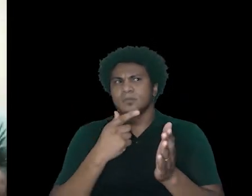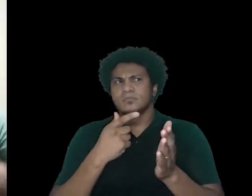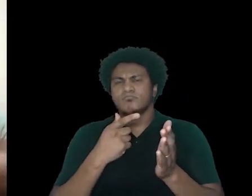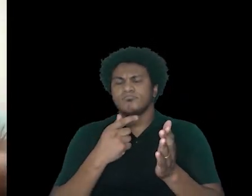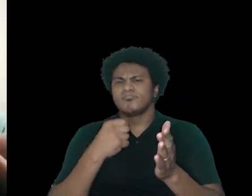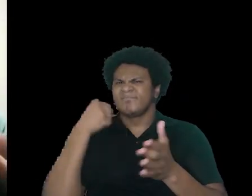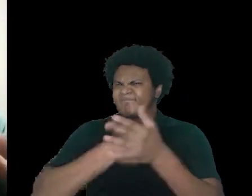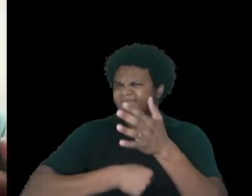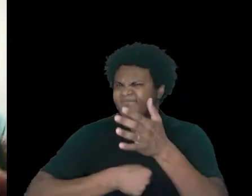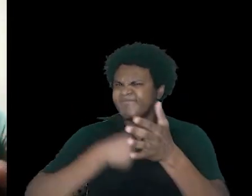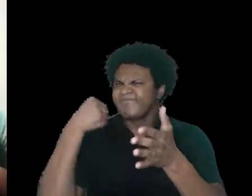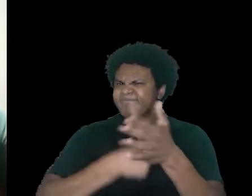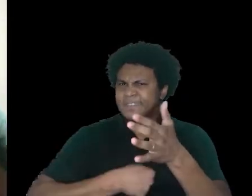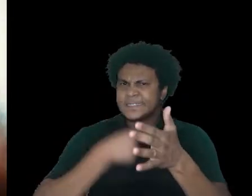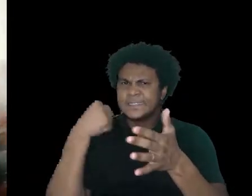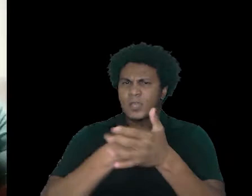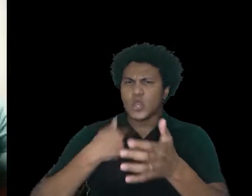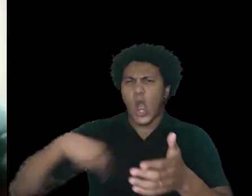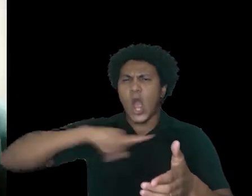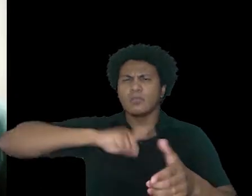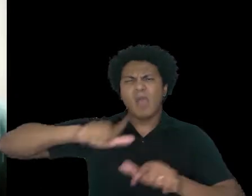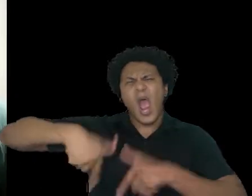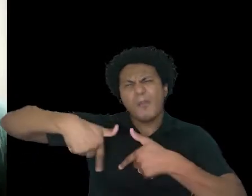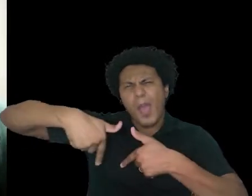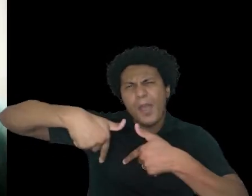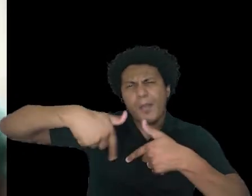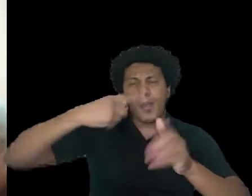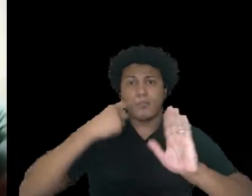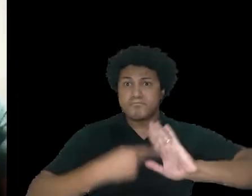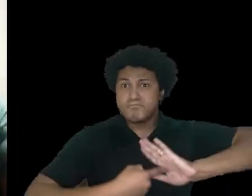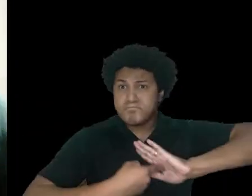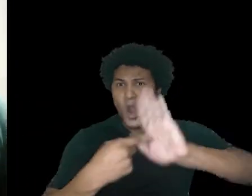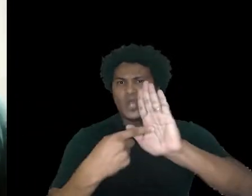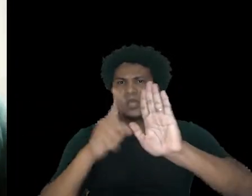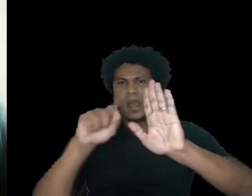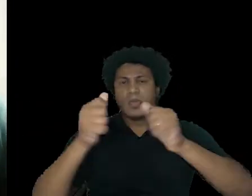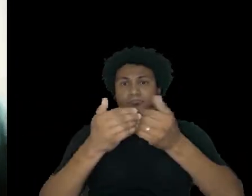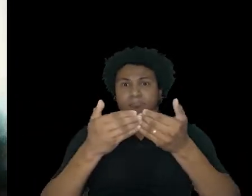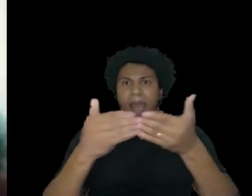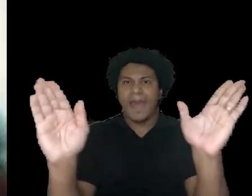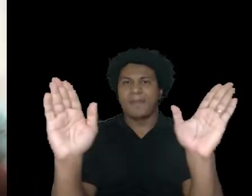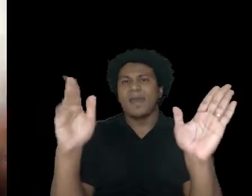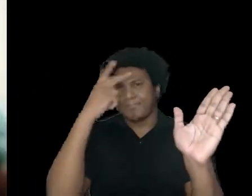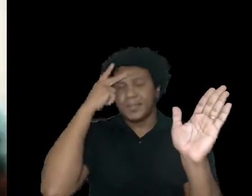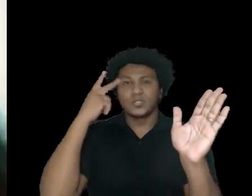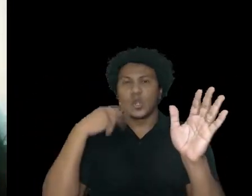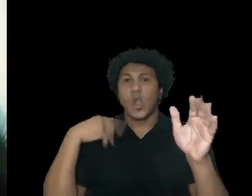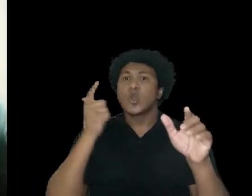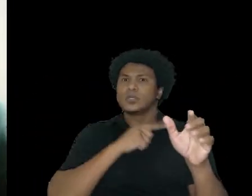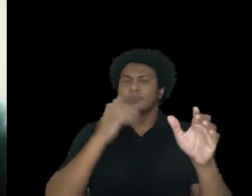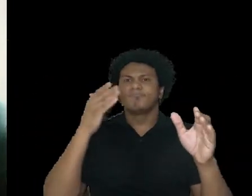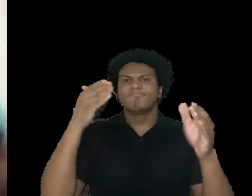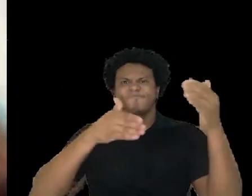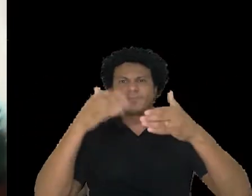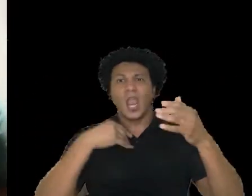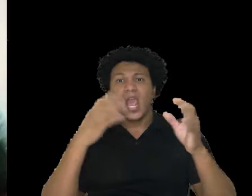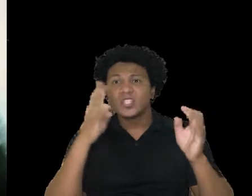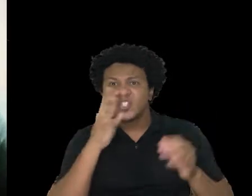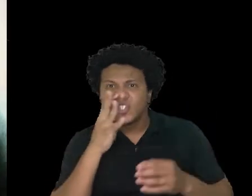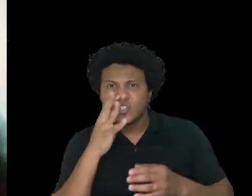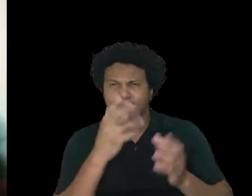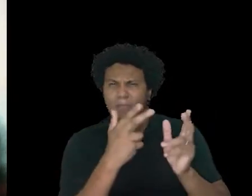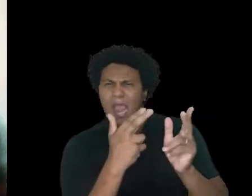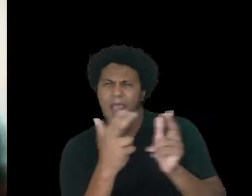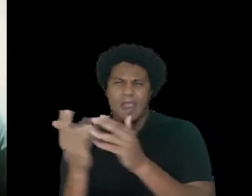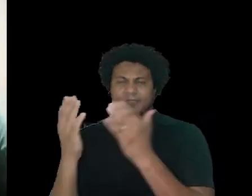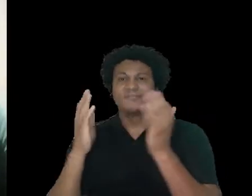para deixar o trabalho mais disponível possível para a maioria das pessoas e para a maior parte do público, que ele possa ver,